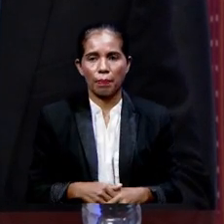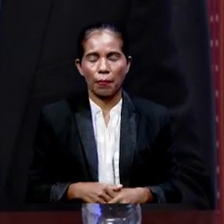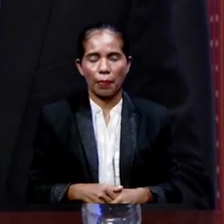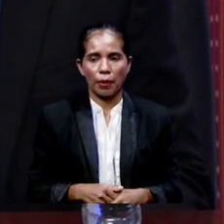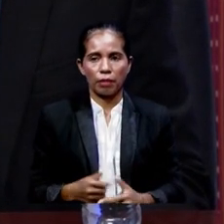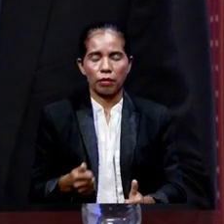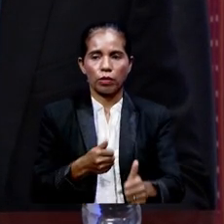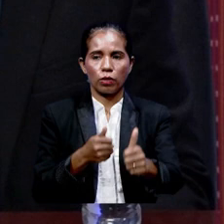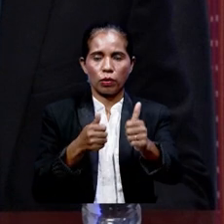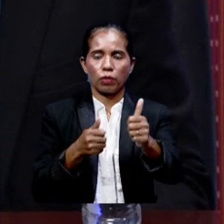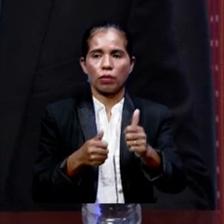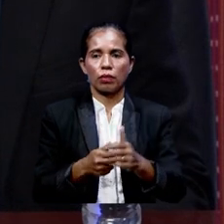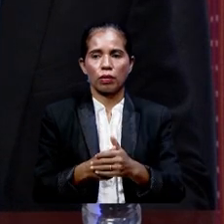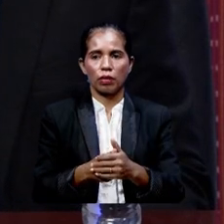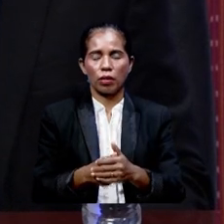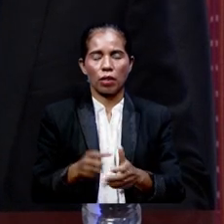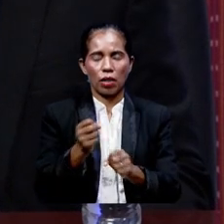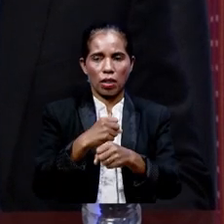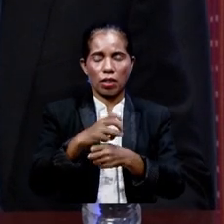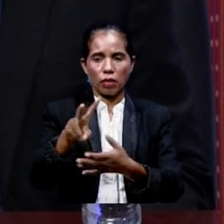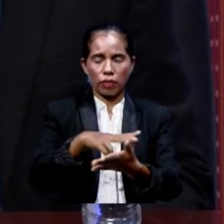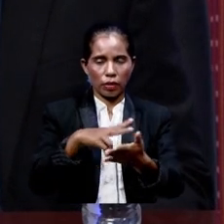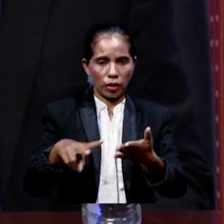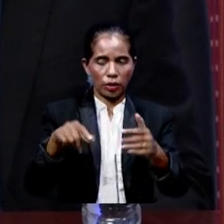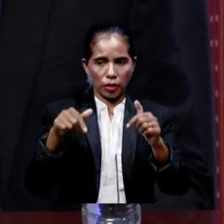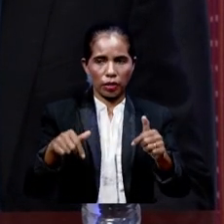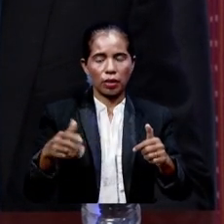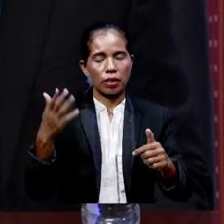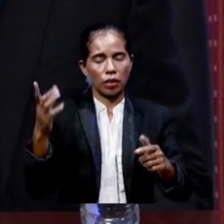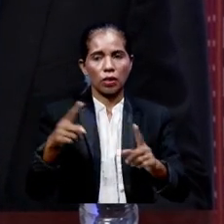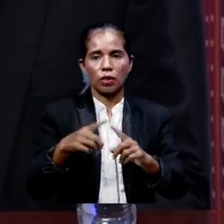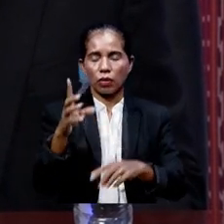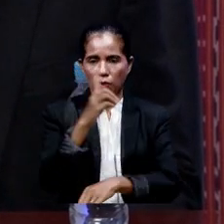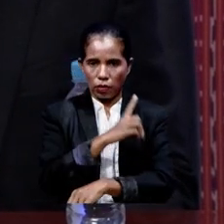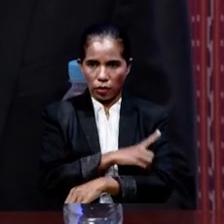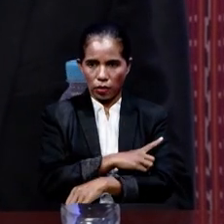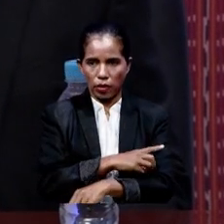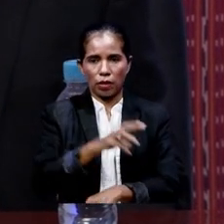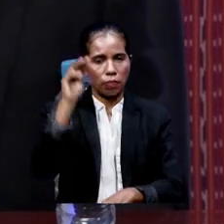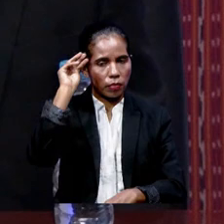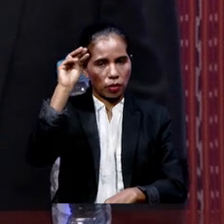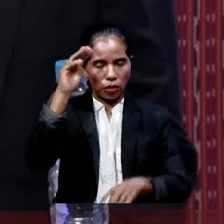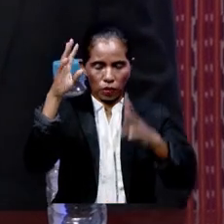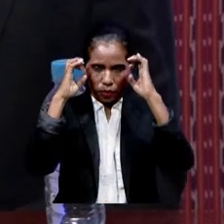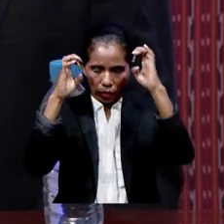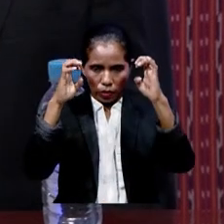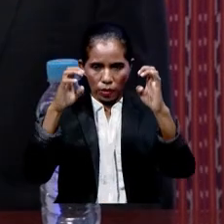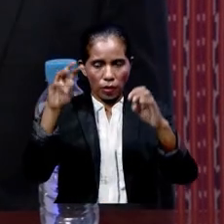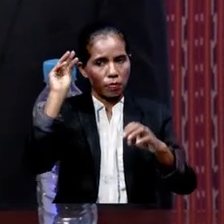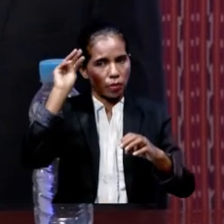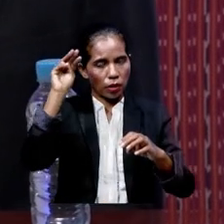baseia ba acto de violência né ia kiras ohin ministério da educação ministra da